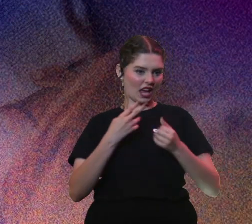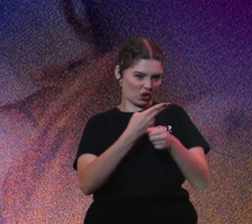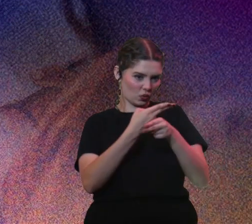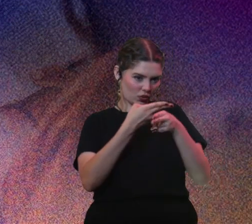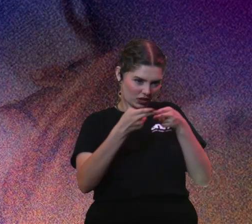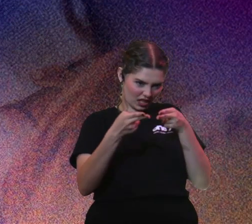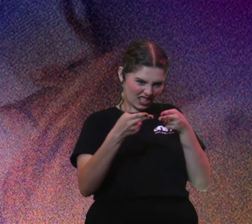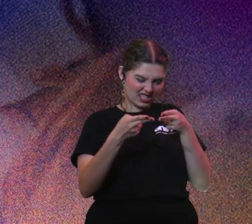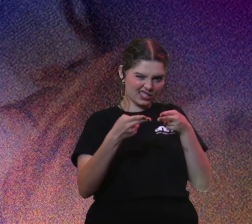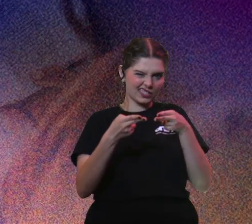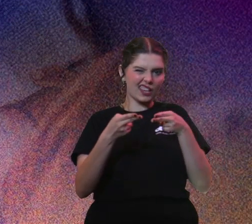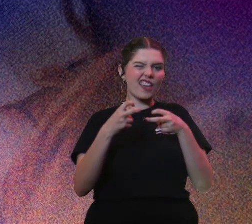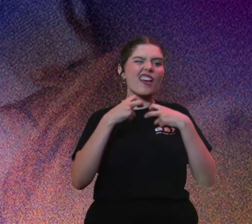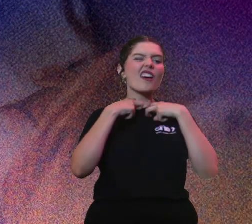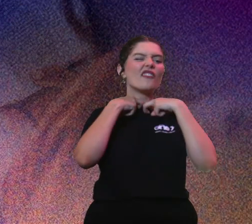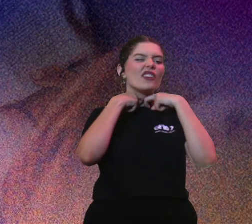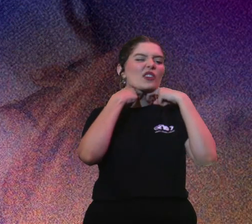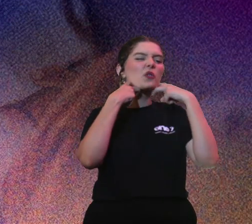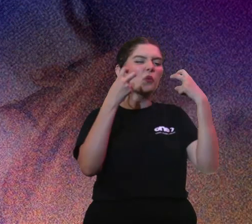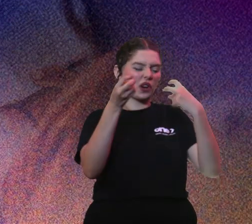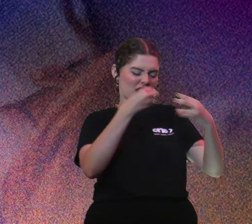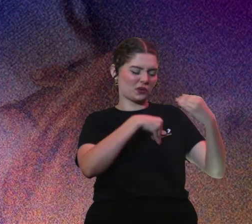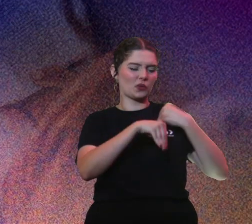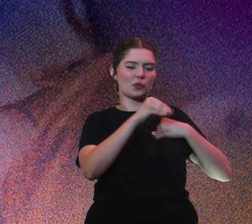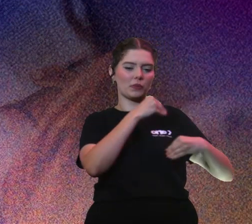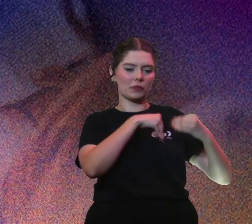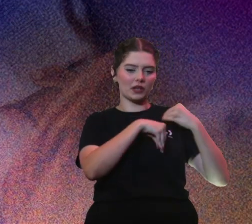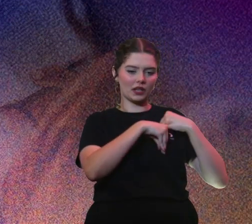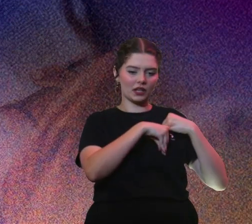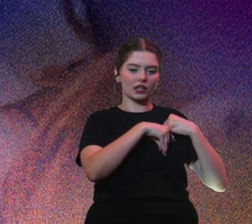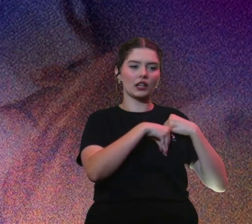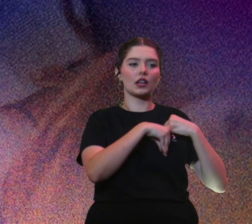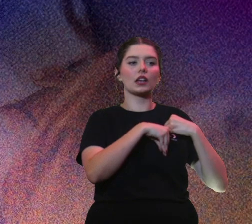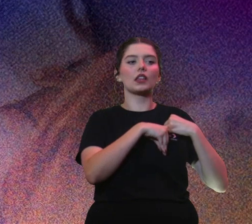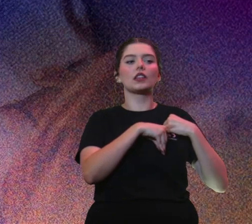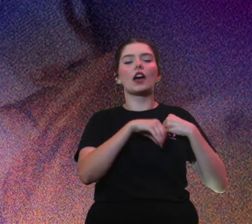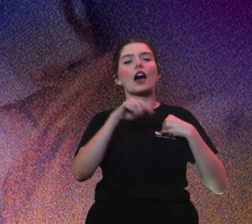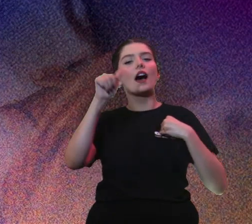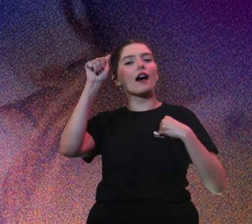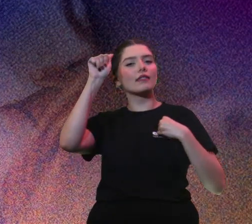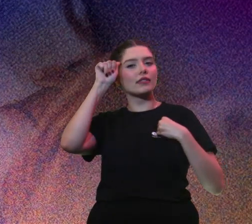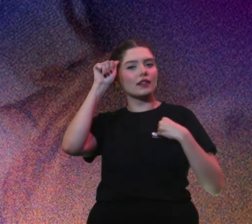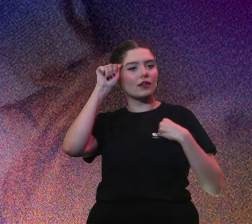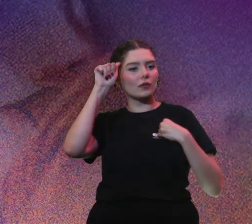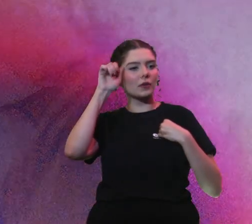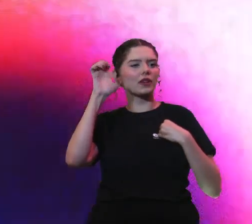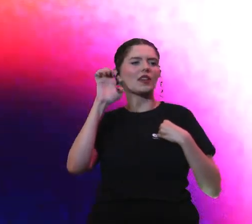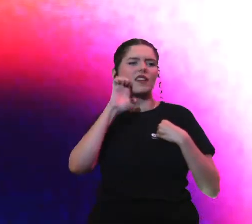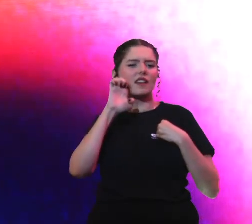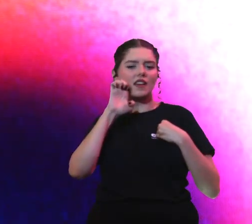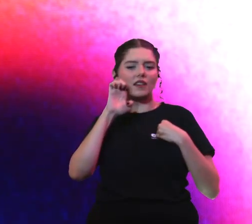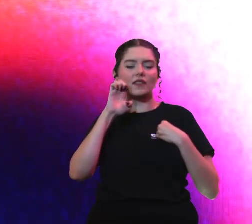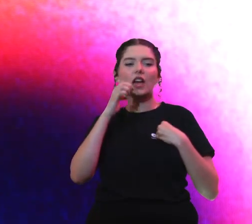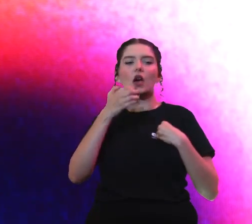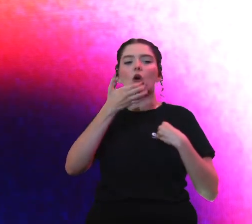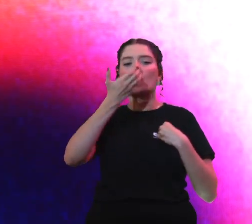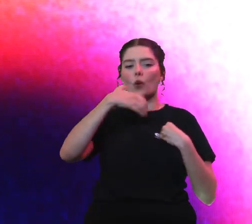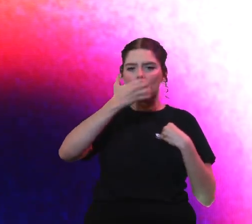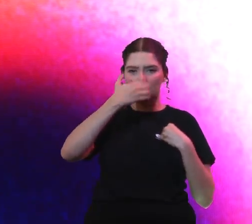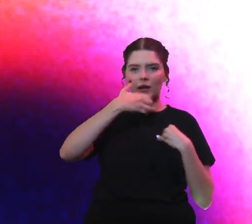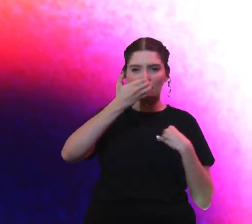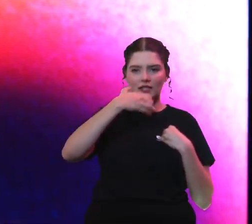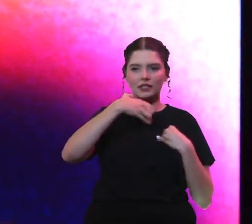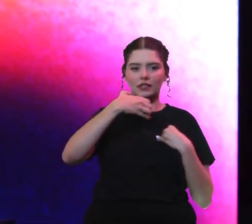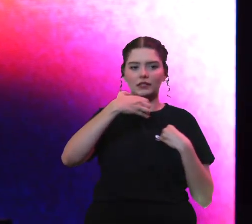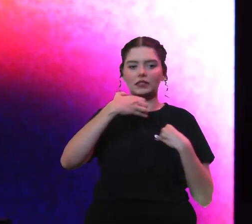ela fala sobre a vergonha do pecado e faz uma referência, inclusive, a Adão e Eva no jardim do Éden. Quando eles comem do fruto proibido, eles